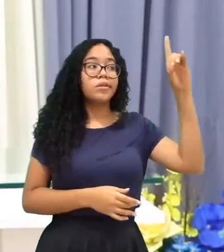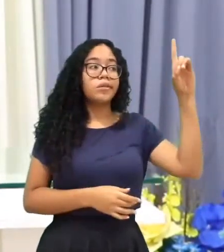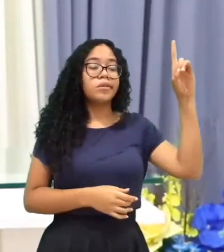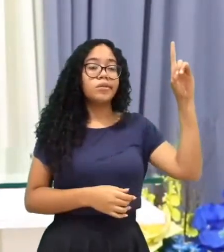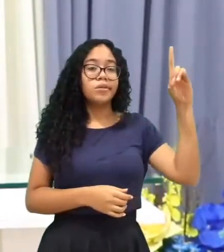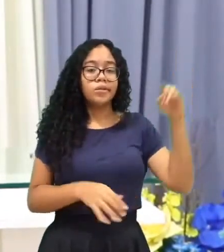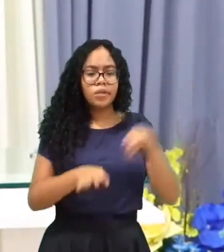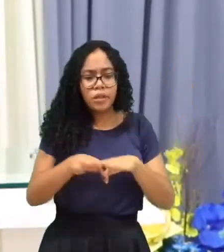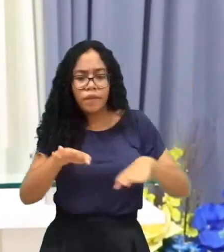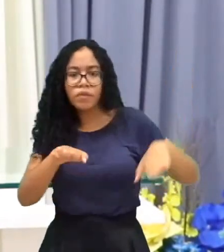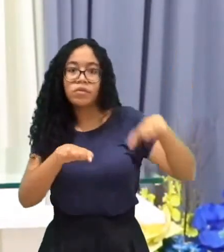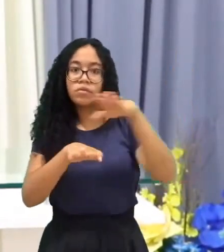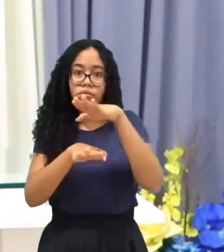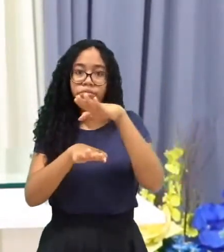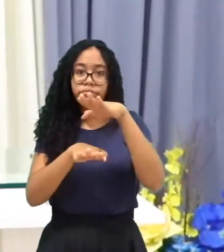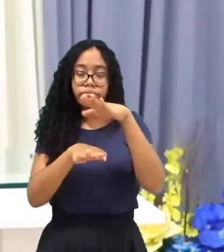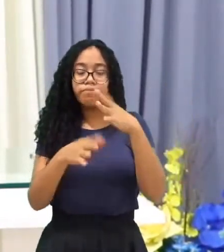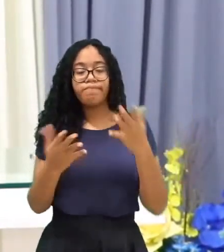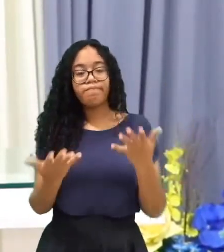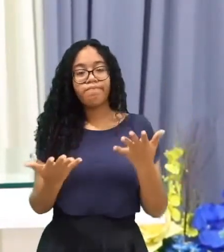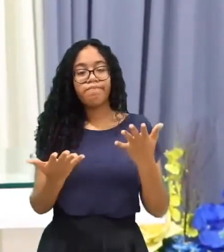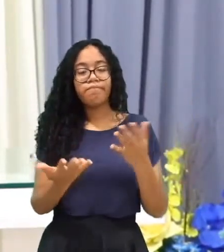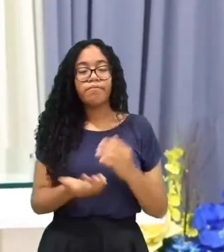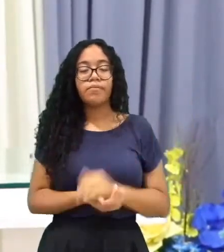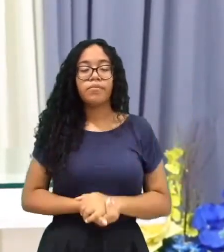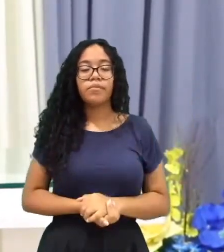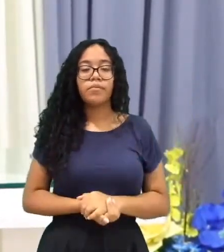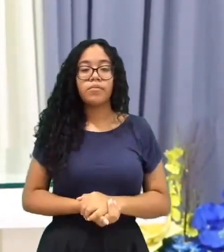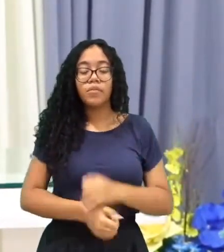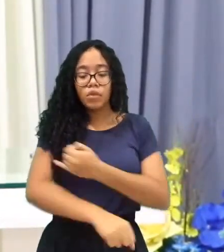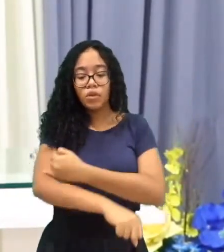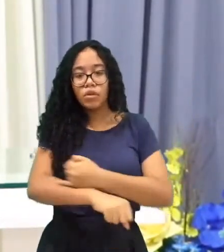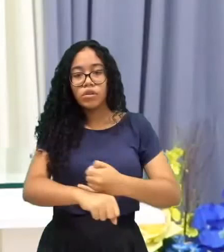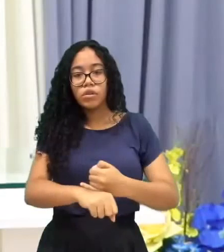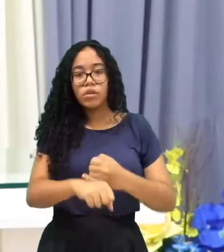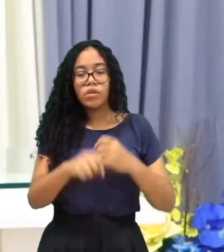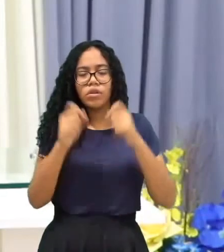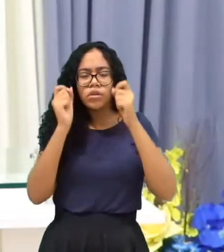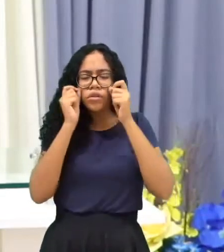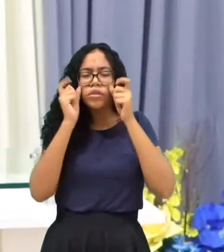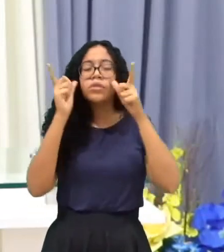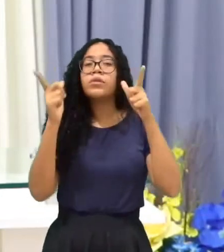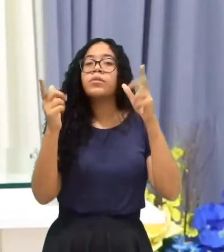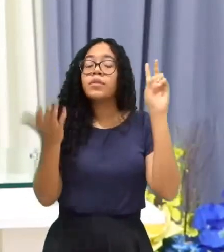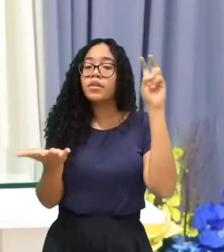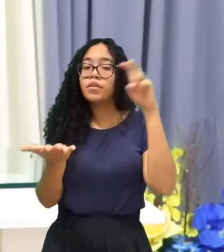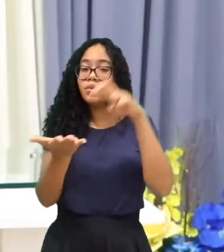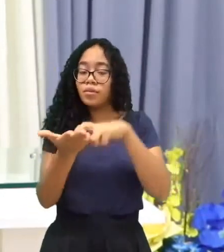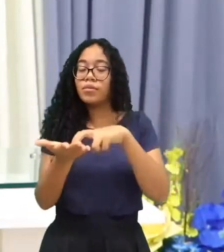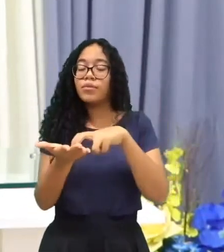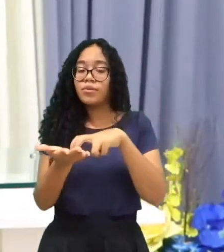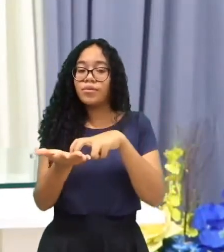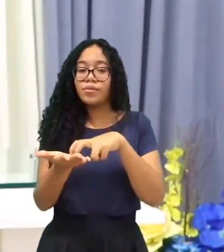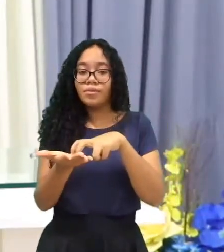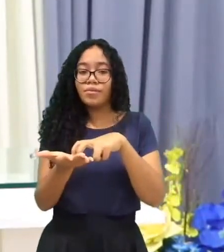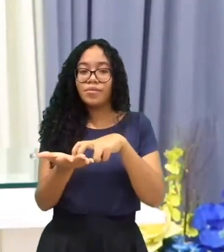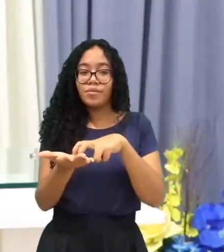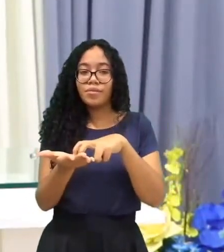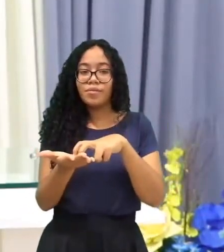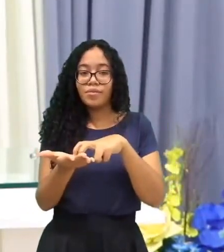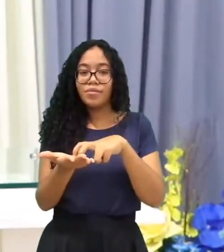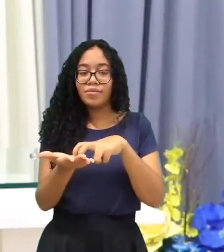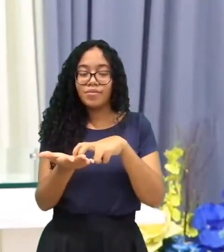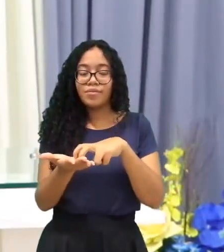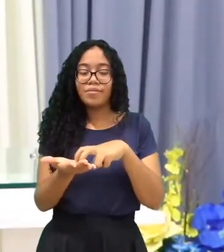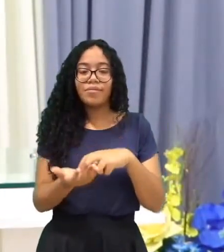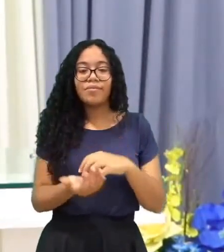quando Jacó levanta pela manhã, nós sabemos já o texto, não é? Quando Jacó levanta pela